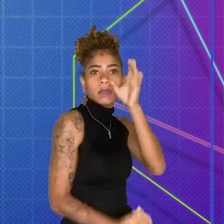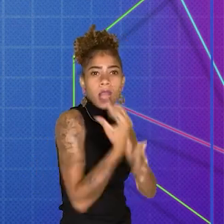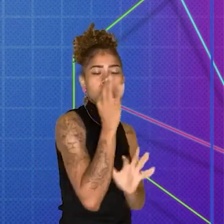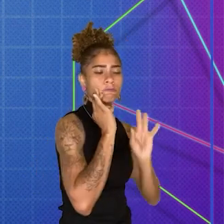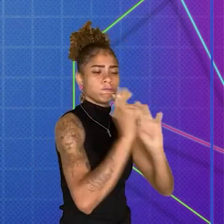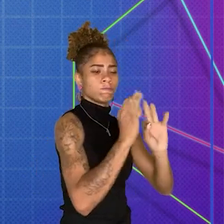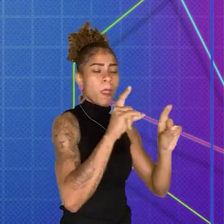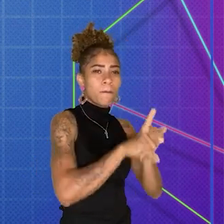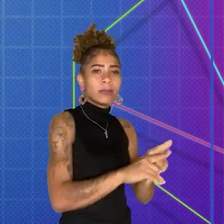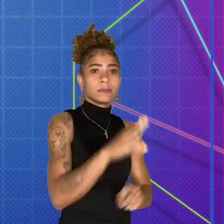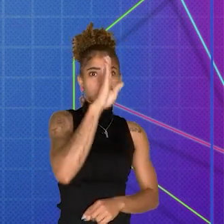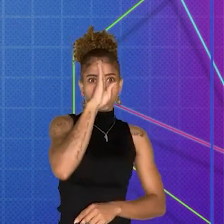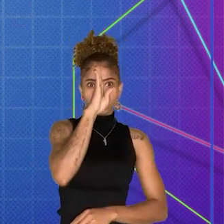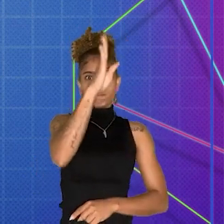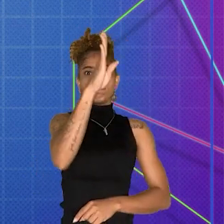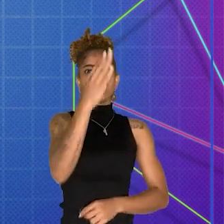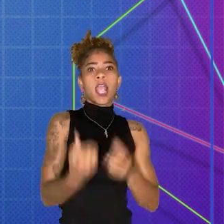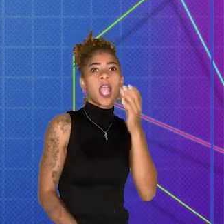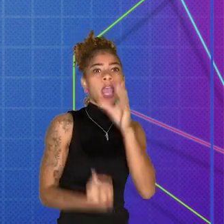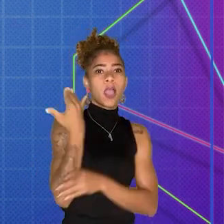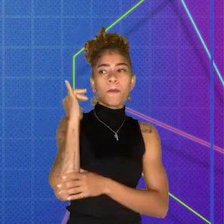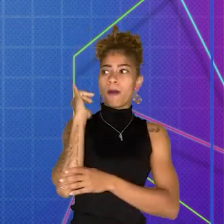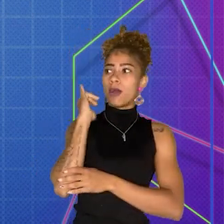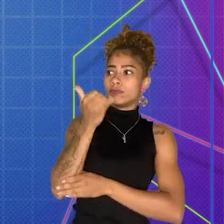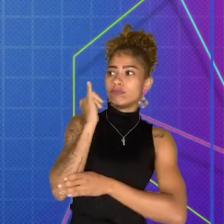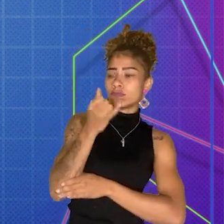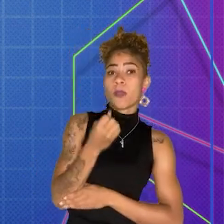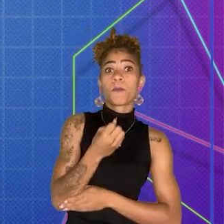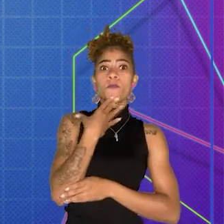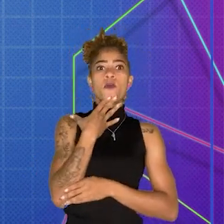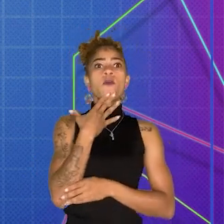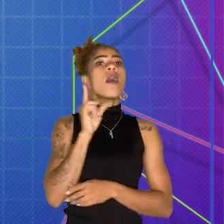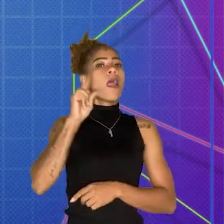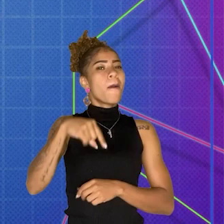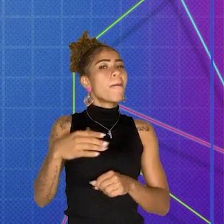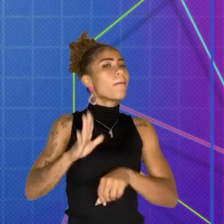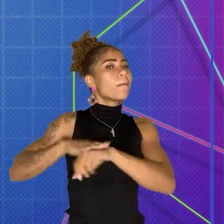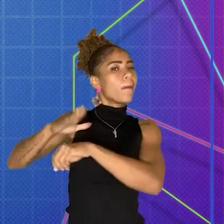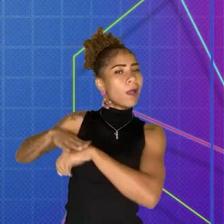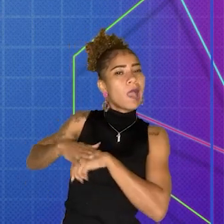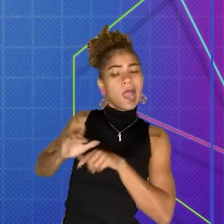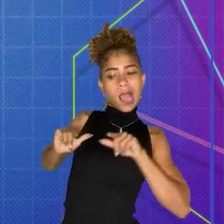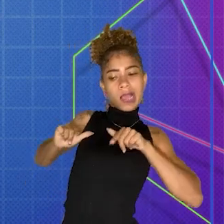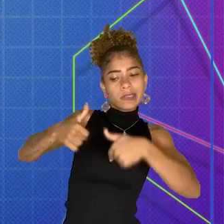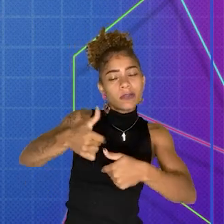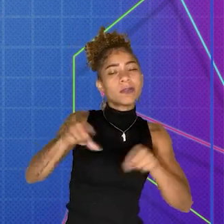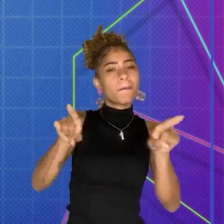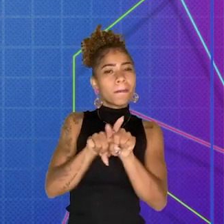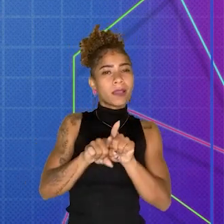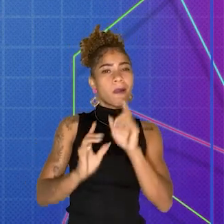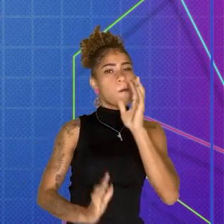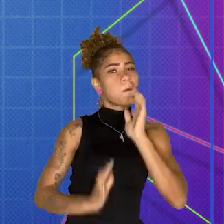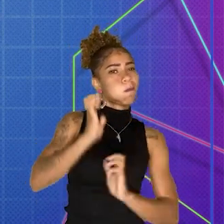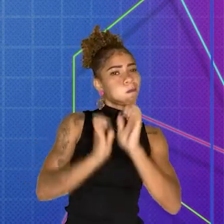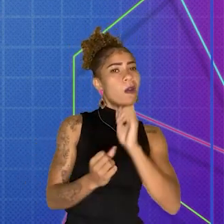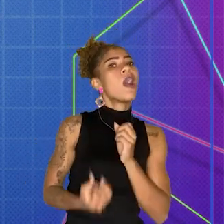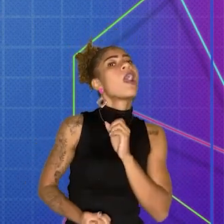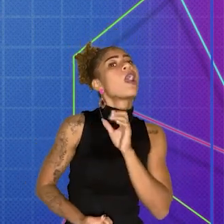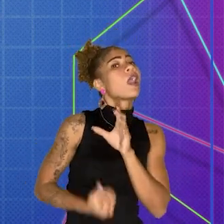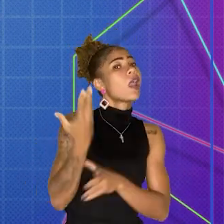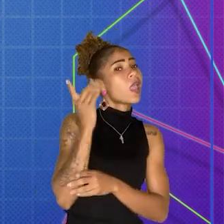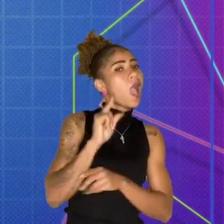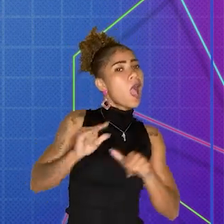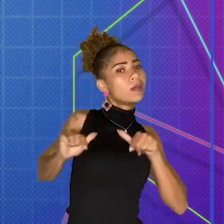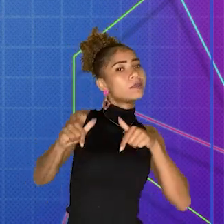ser fundamentais para a construção de uma narrativa inovadora. Personagens com camadas, motivações e conflitos podem criar situações